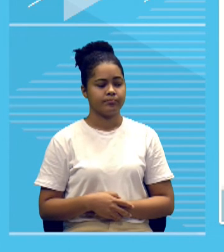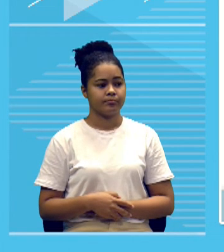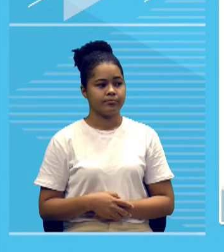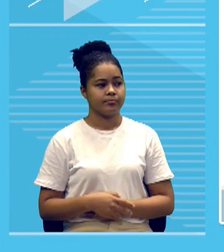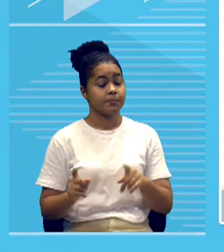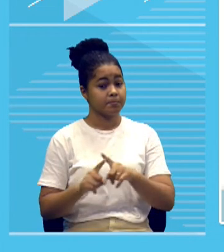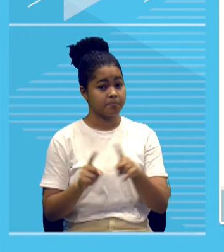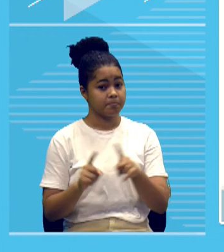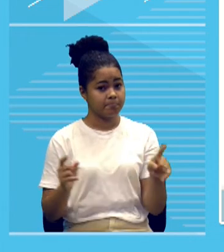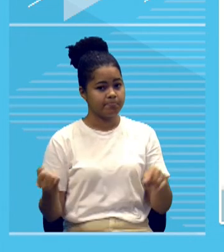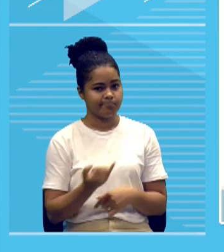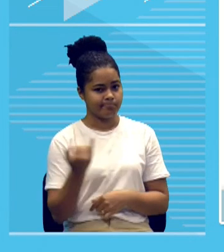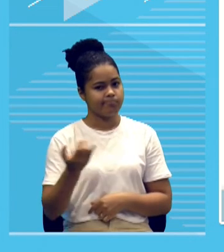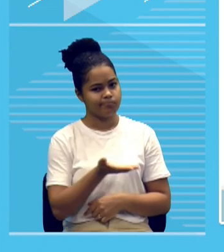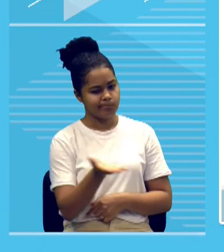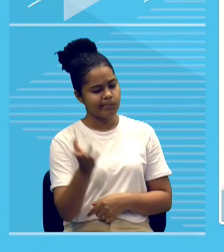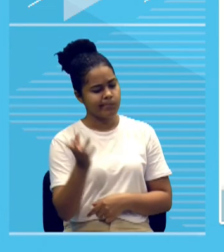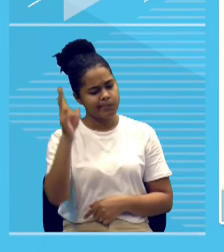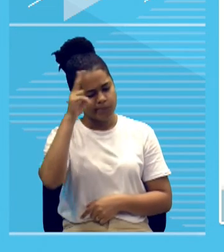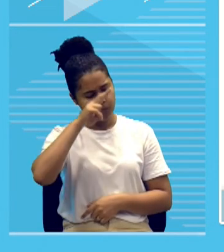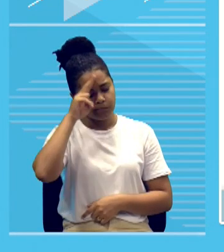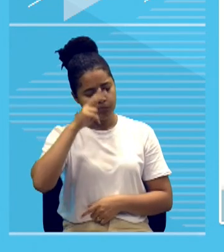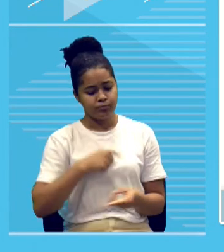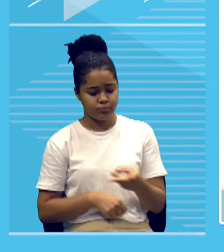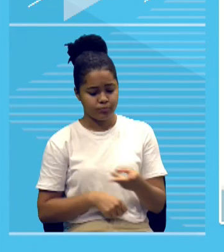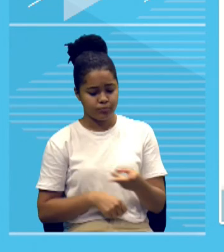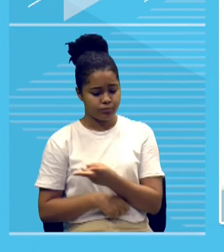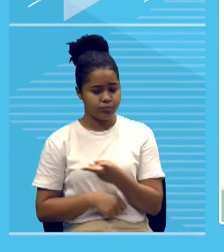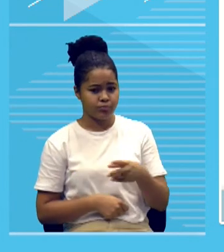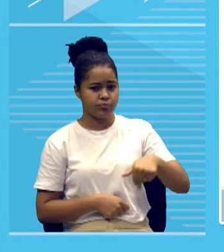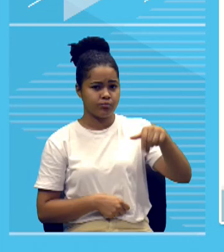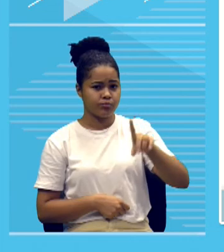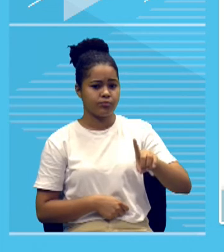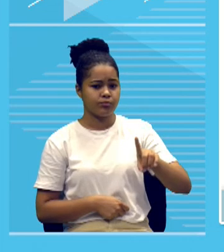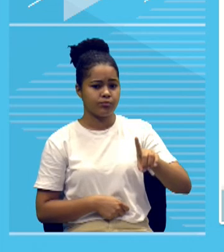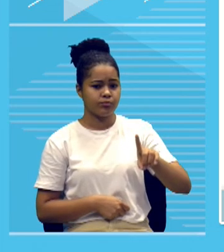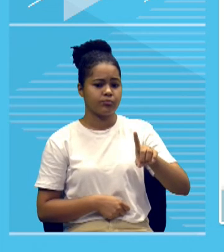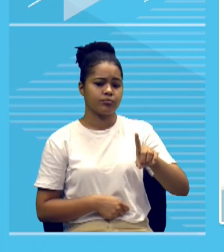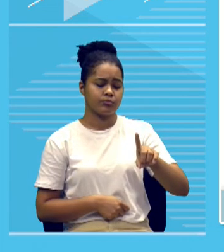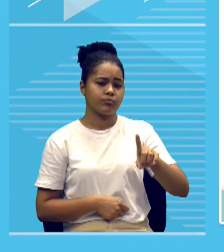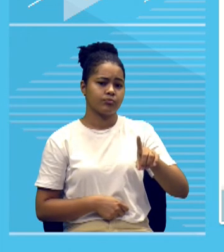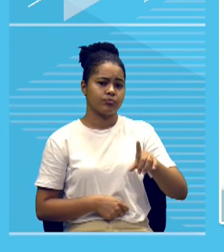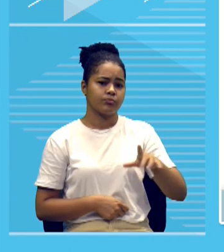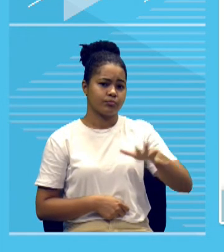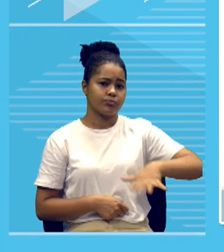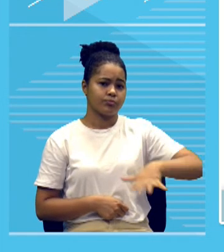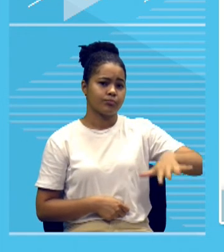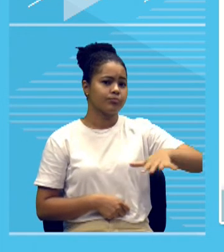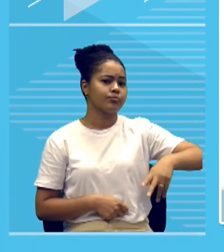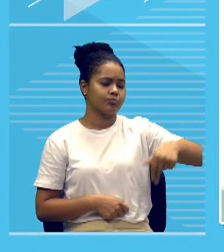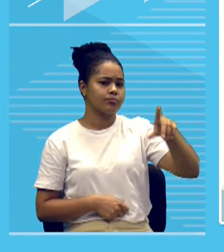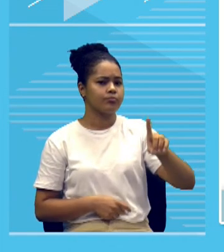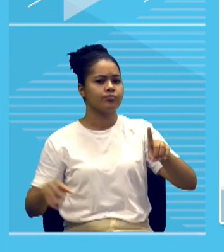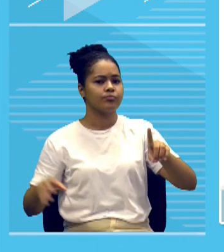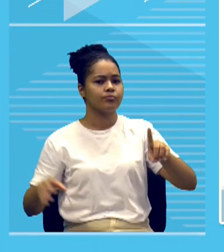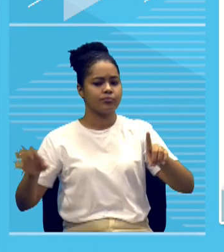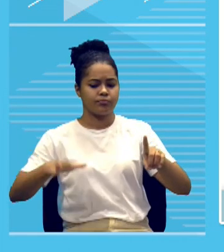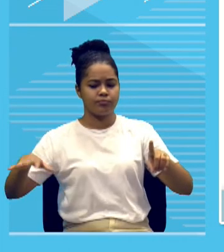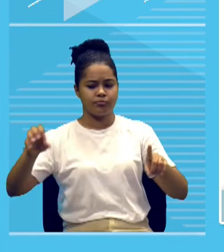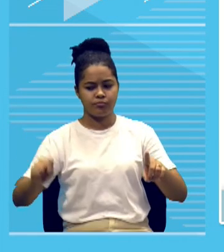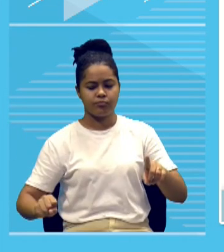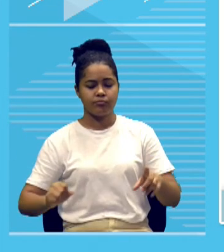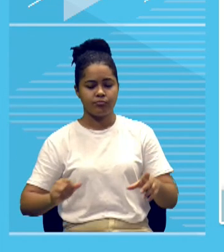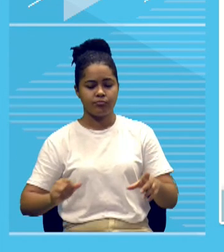agora importante que você lembra Nordeste Tá bom coloca só aí ó as regiões de maior produção de energia